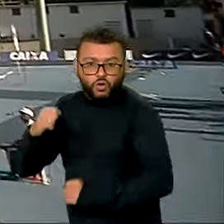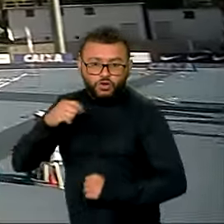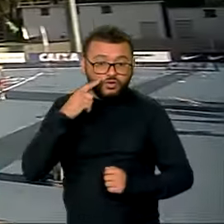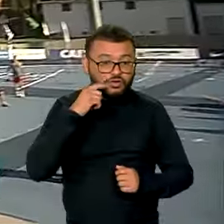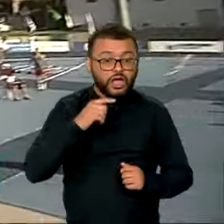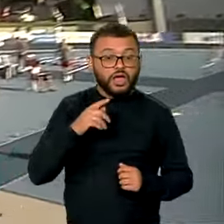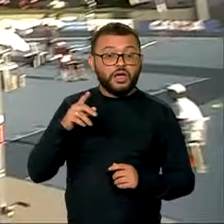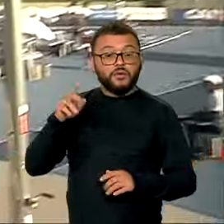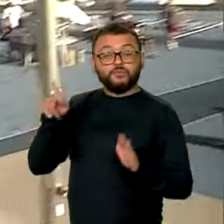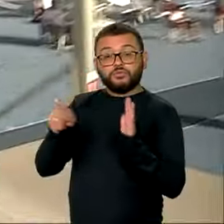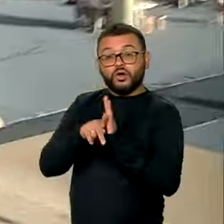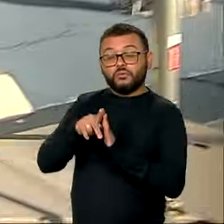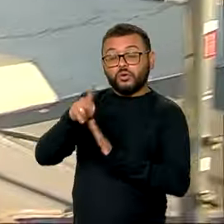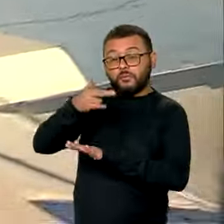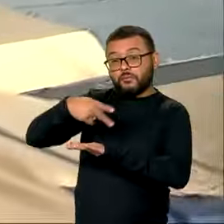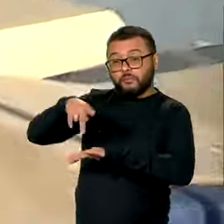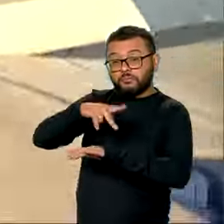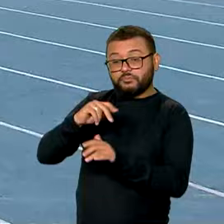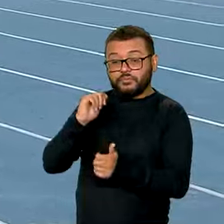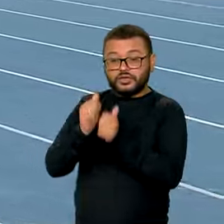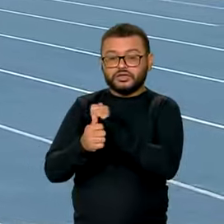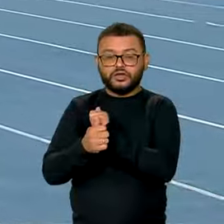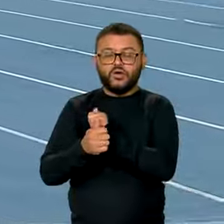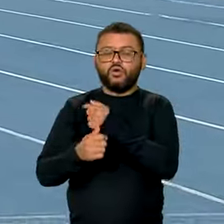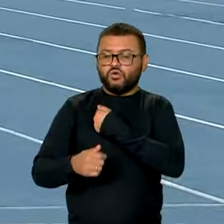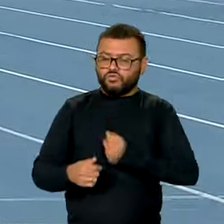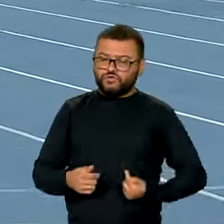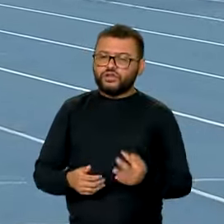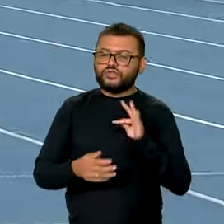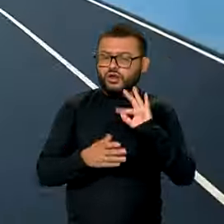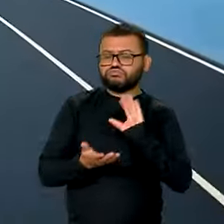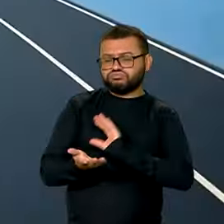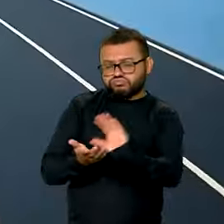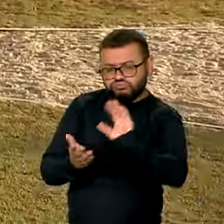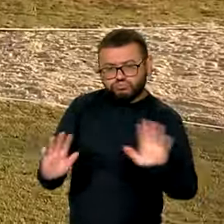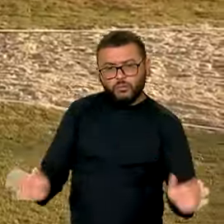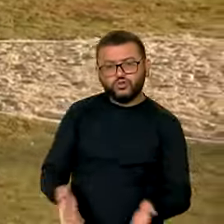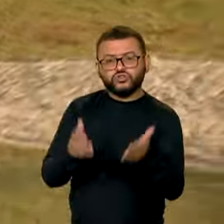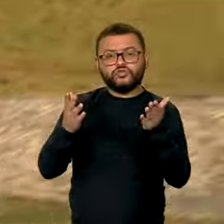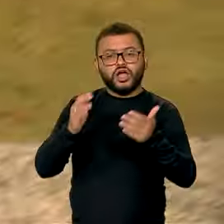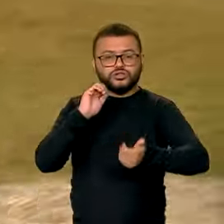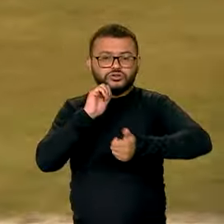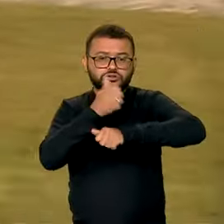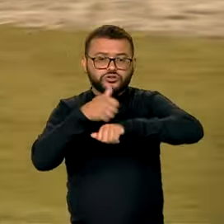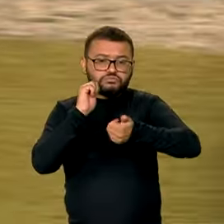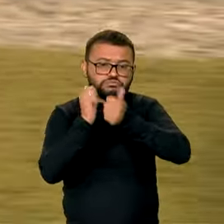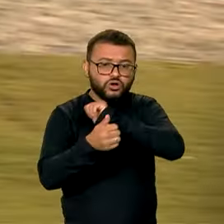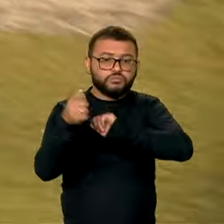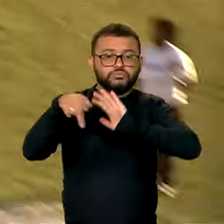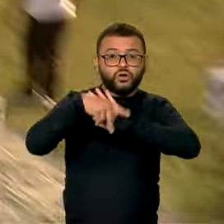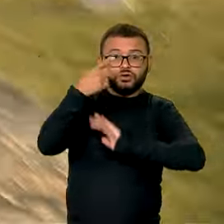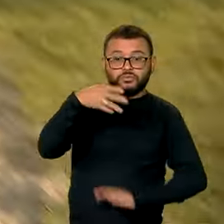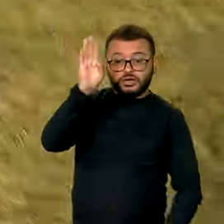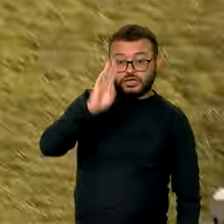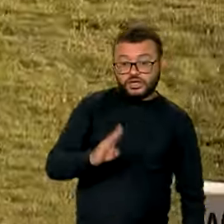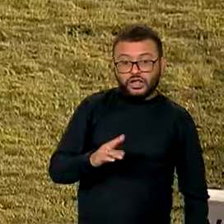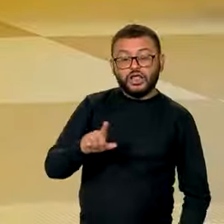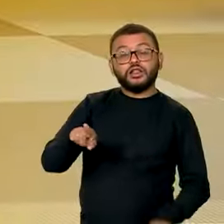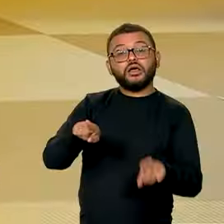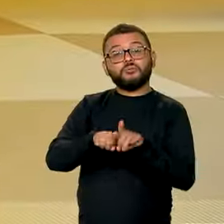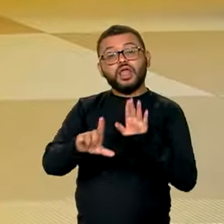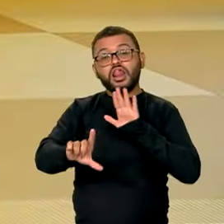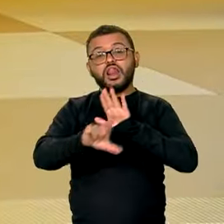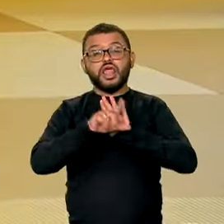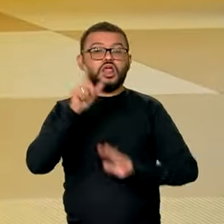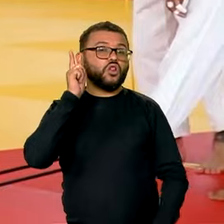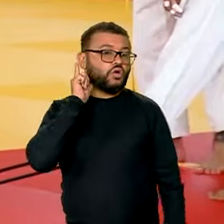de Paris, o governo federal quer investir cada vez mais no esporte brasileiro. Além do Bolsa Atleta, da Lei das Loterias e